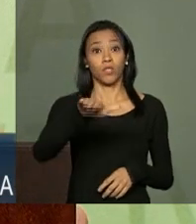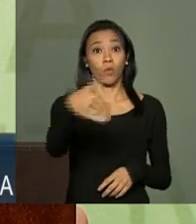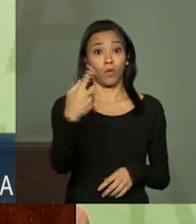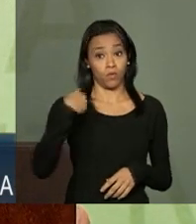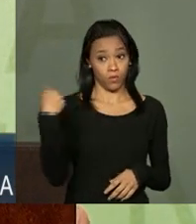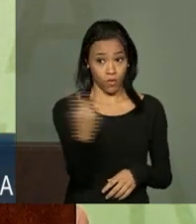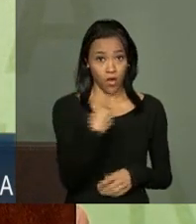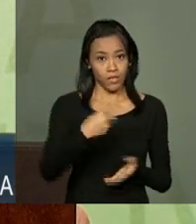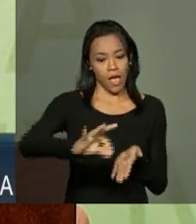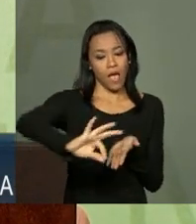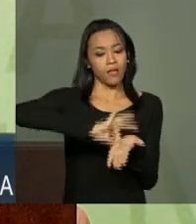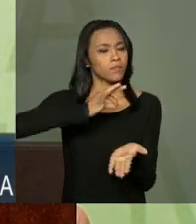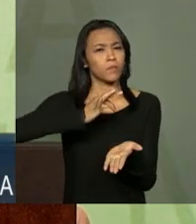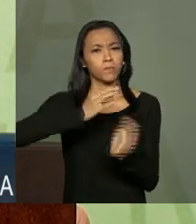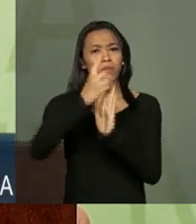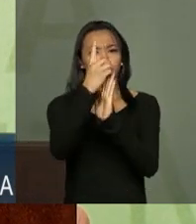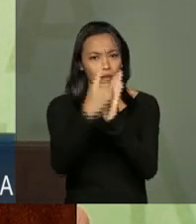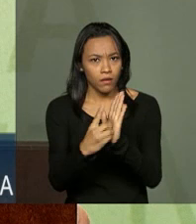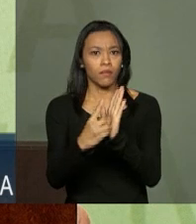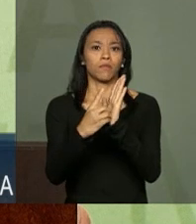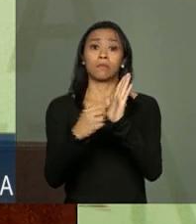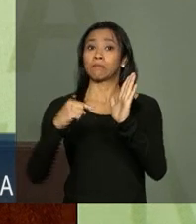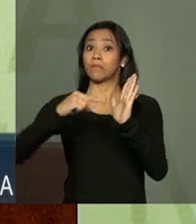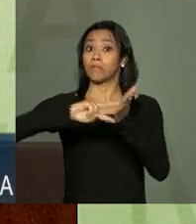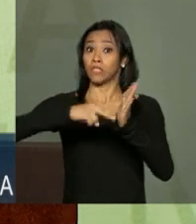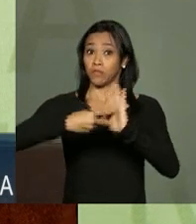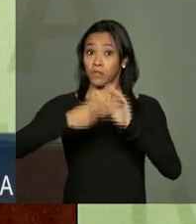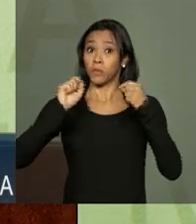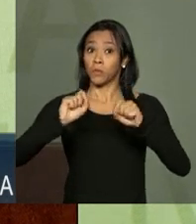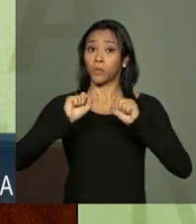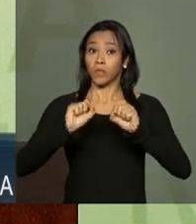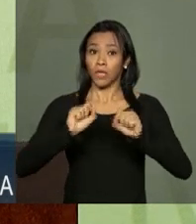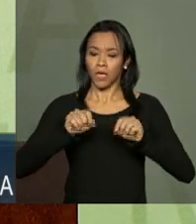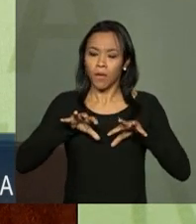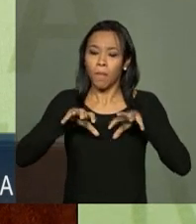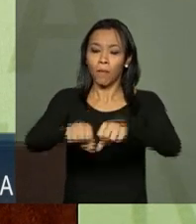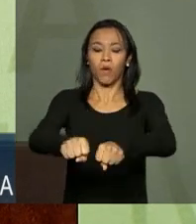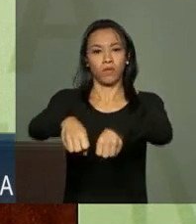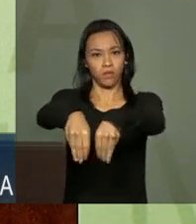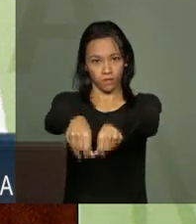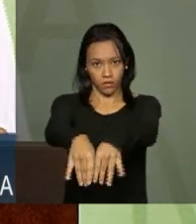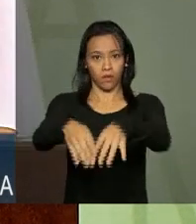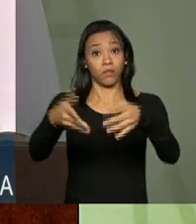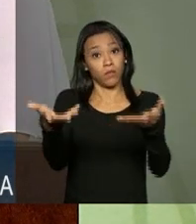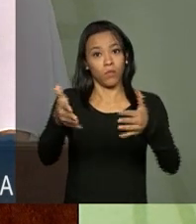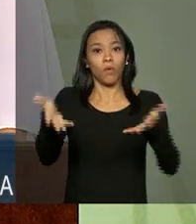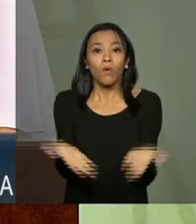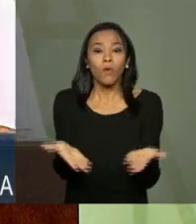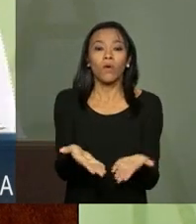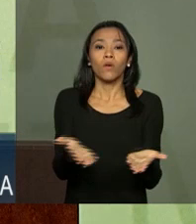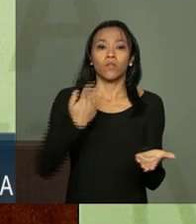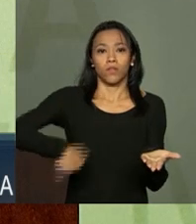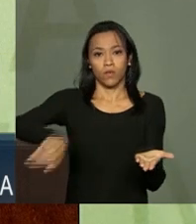assinamos decretos que signifiquem ampliação do acesso à terra. Hoje,